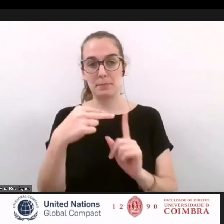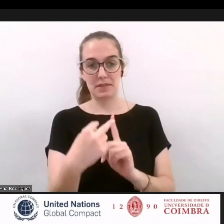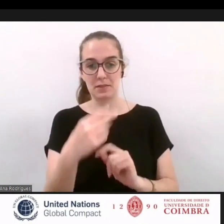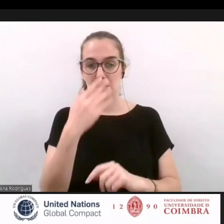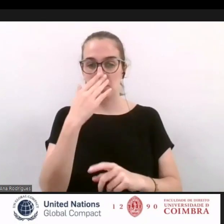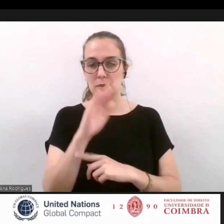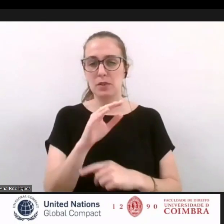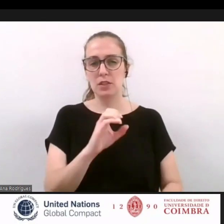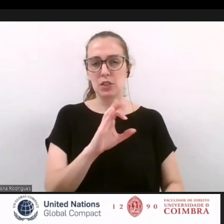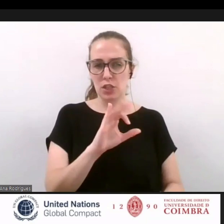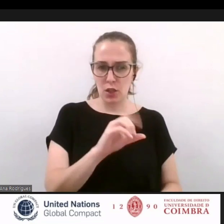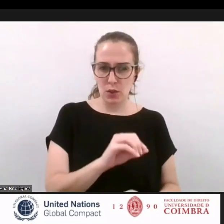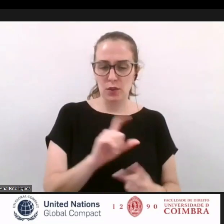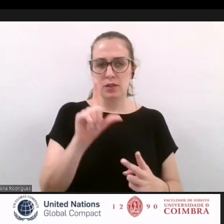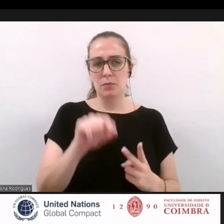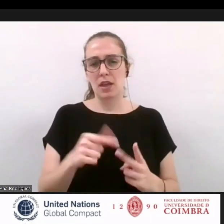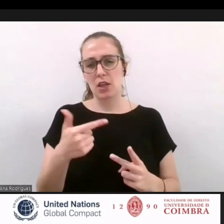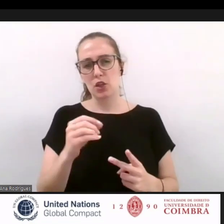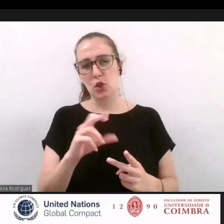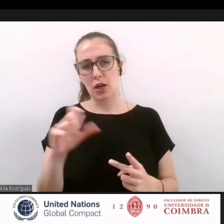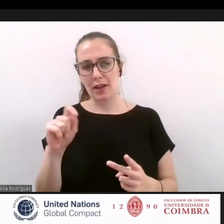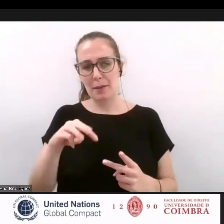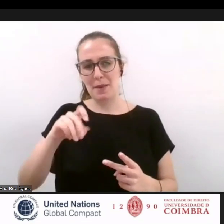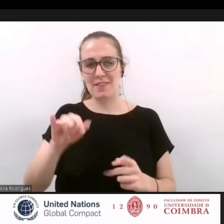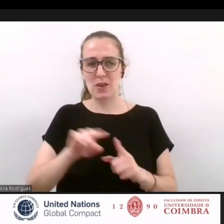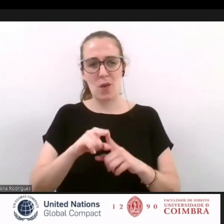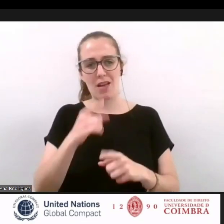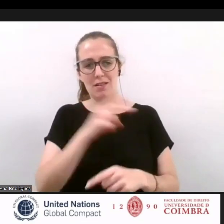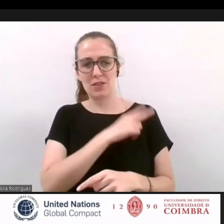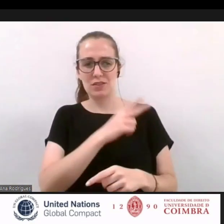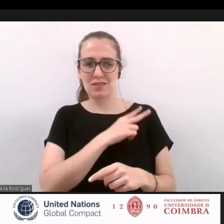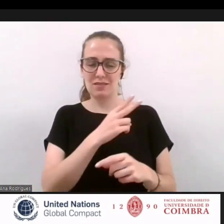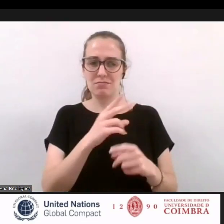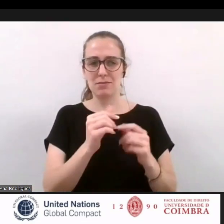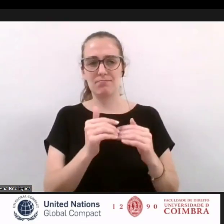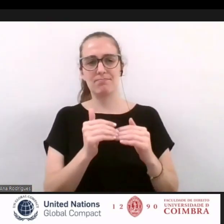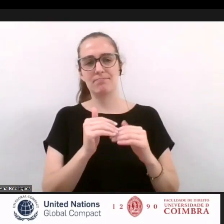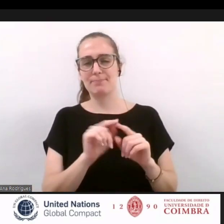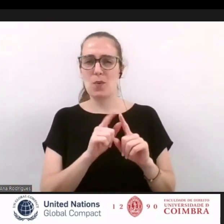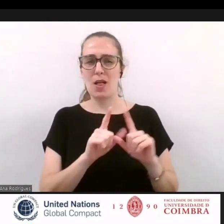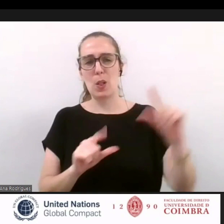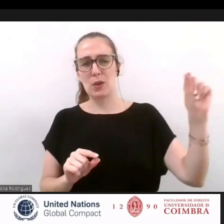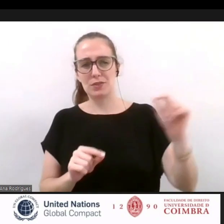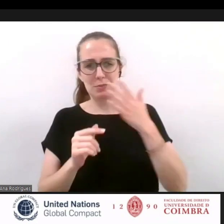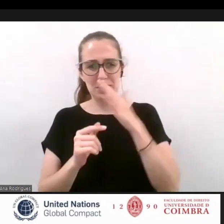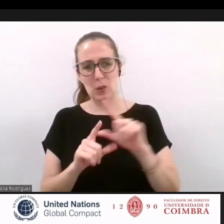marfim, porque é conhecida a academia, e a necessidade de uma maior abertura a este